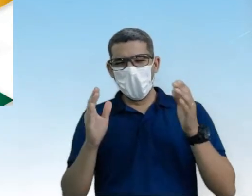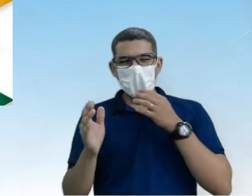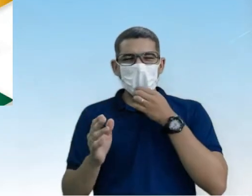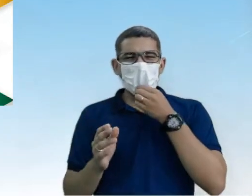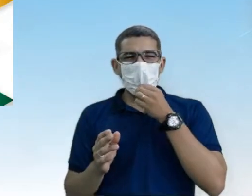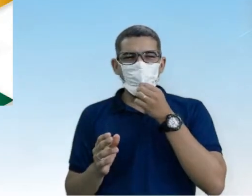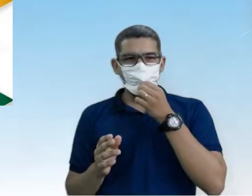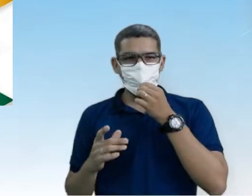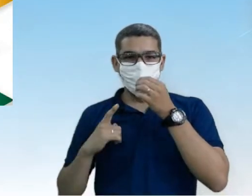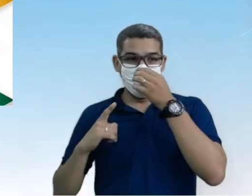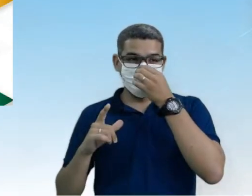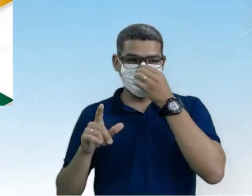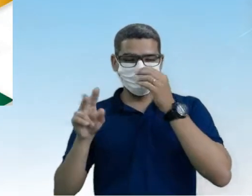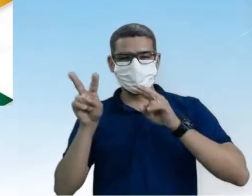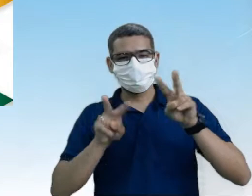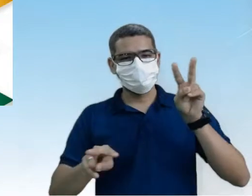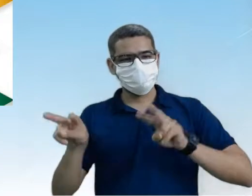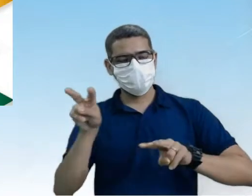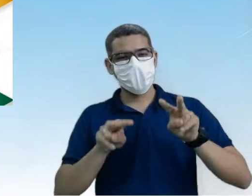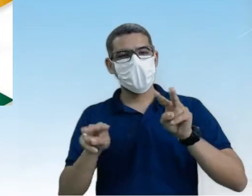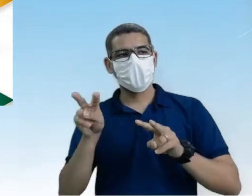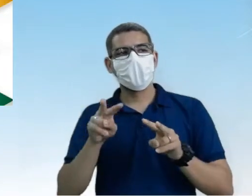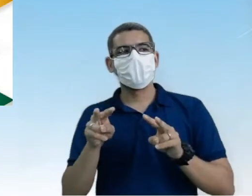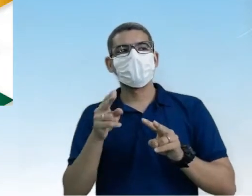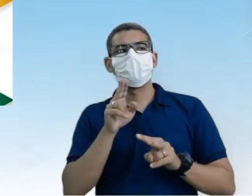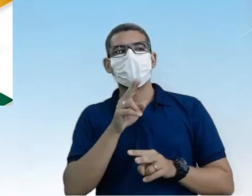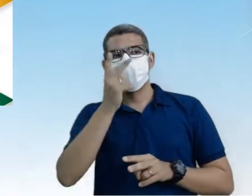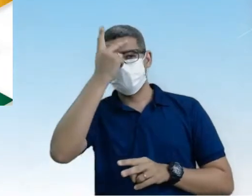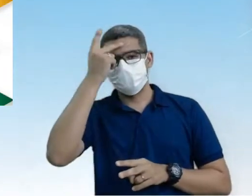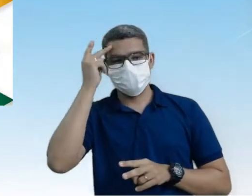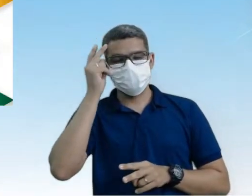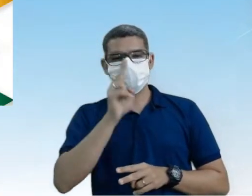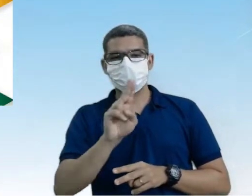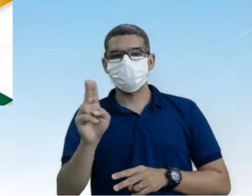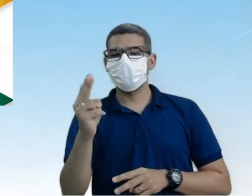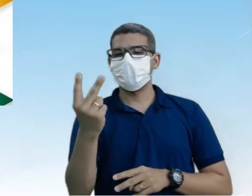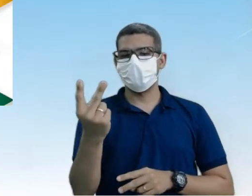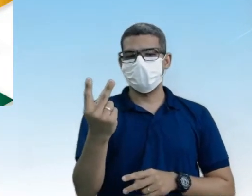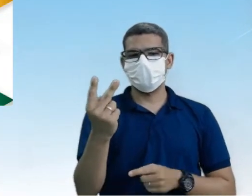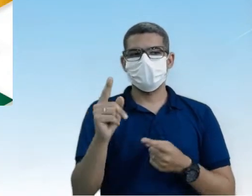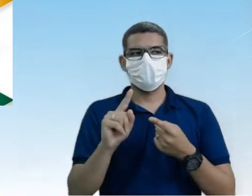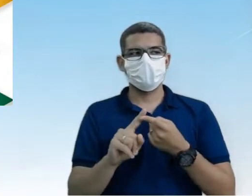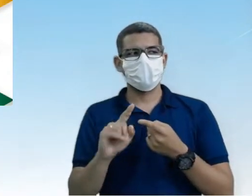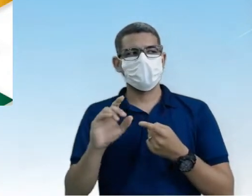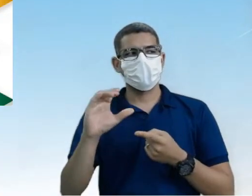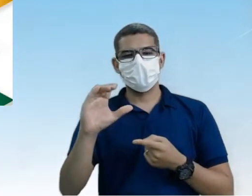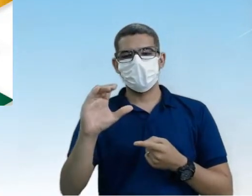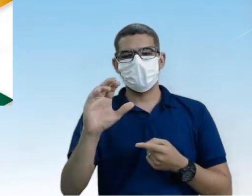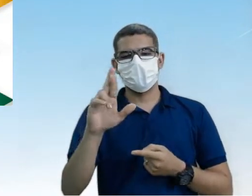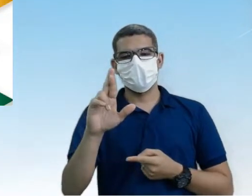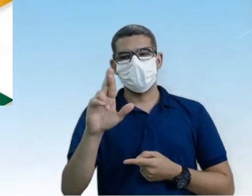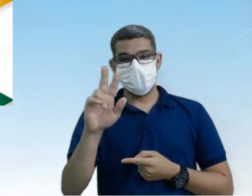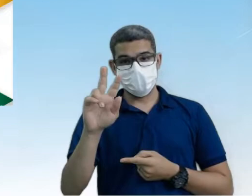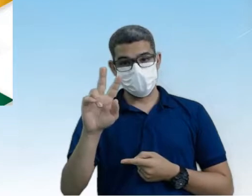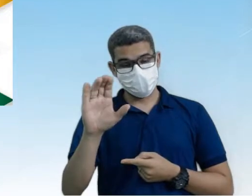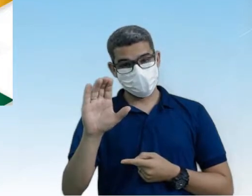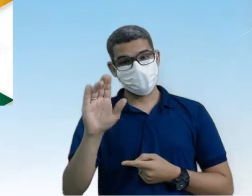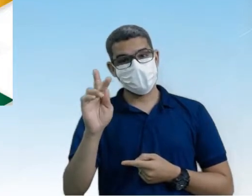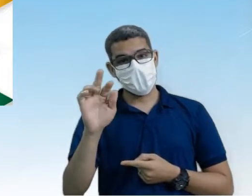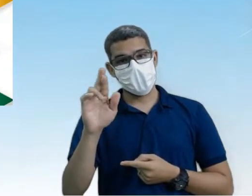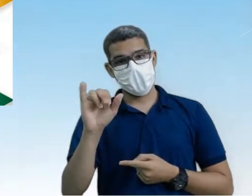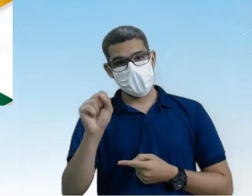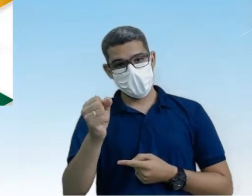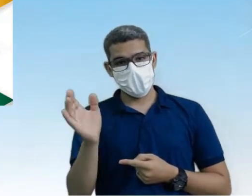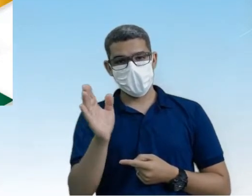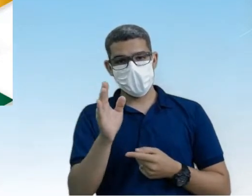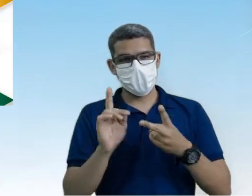você consegue visualizar o nome de duas pessoas, né? Chris and Emma, Chris e Emma, e a Coca-Cola simboliza como